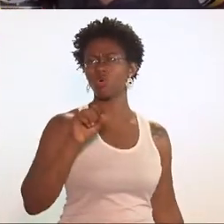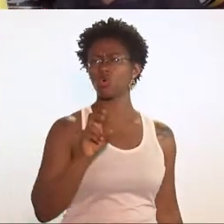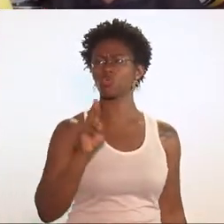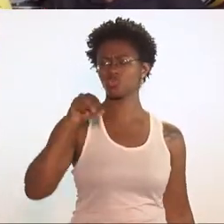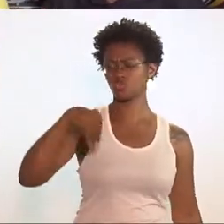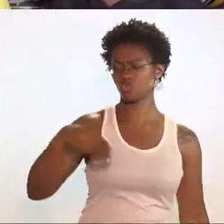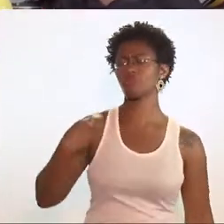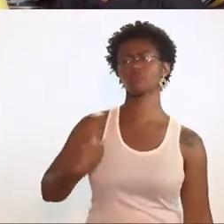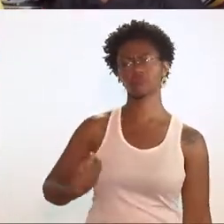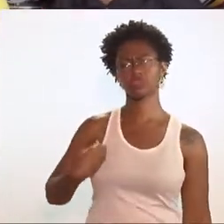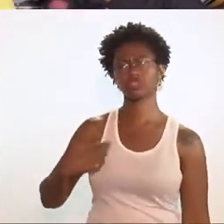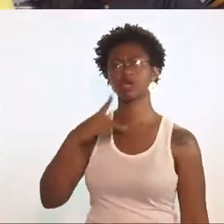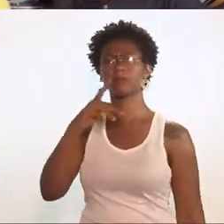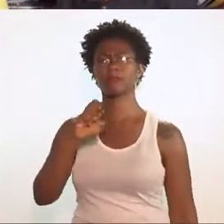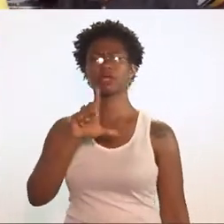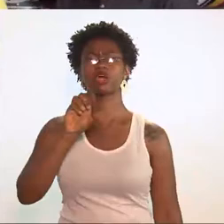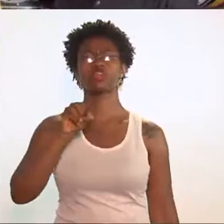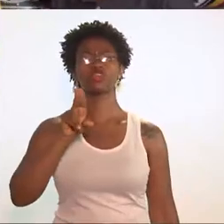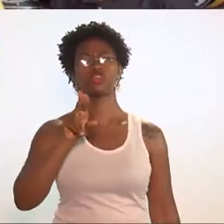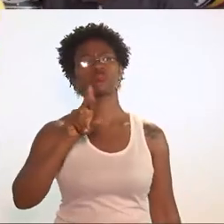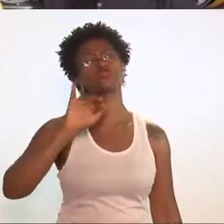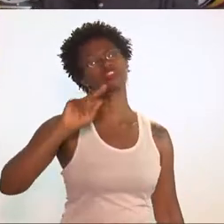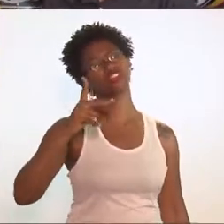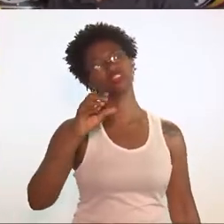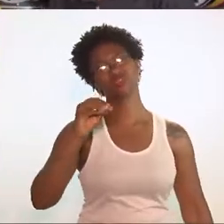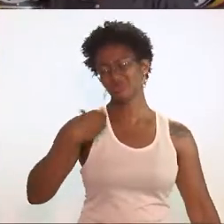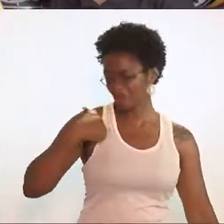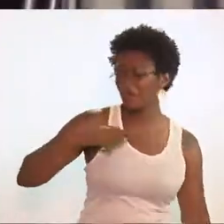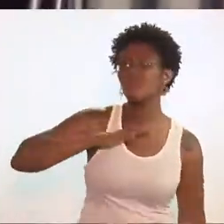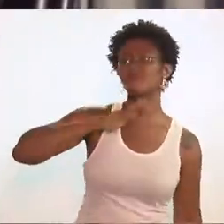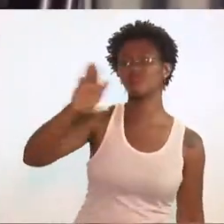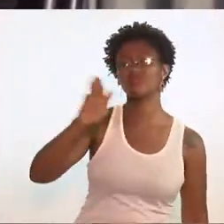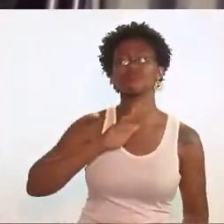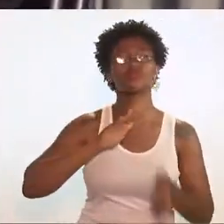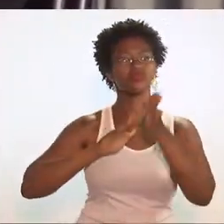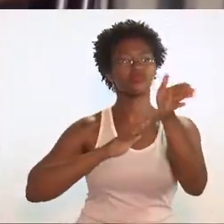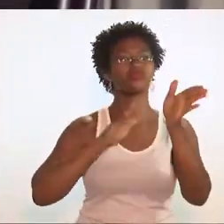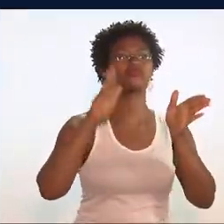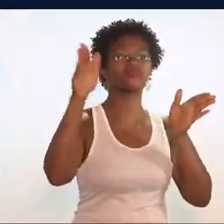Pelourinho, e lá vou eu.